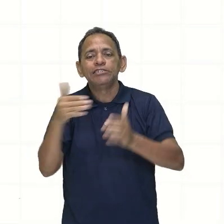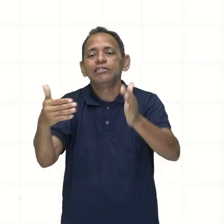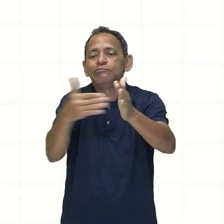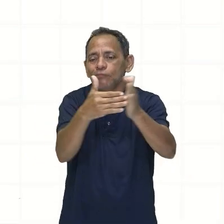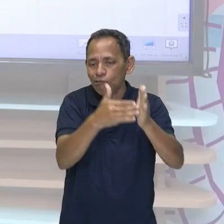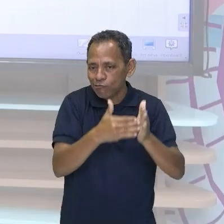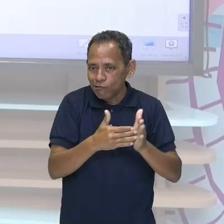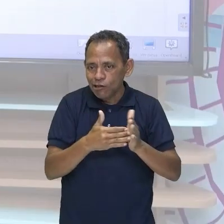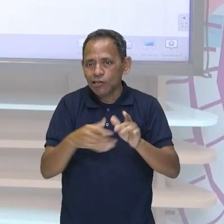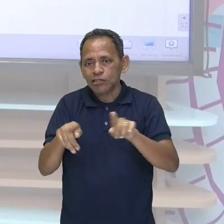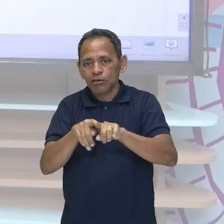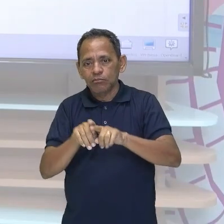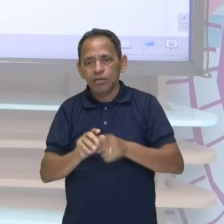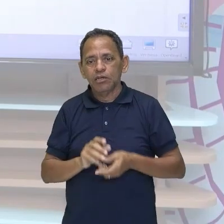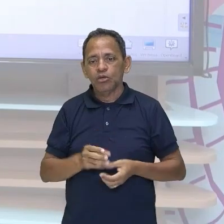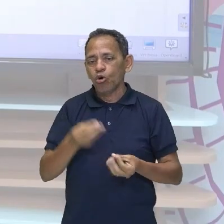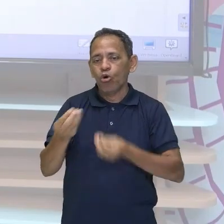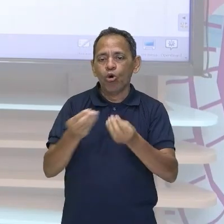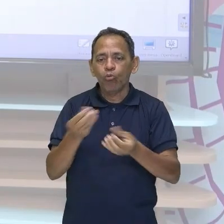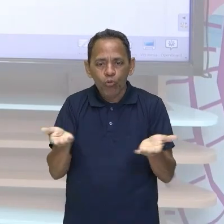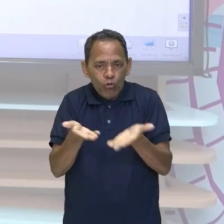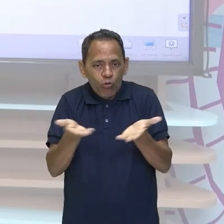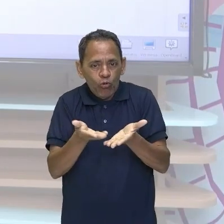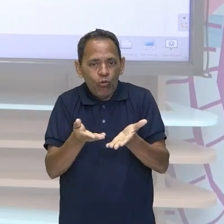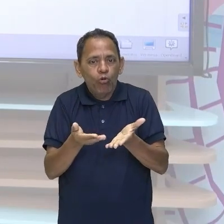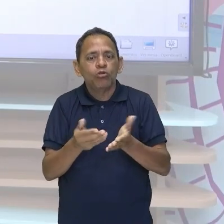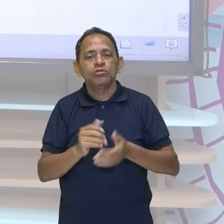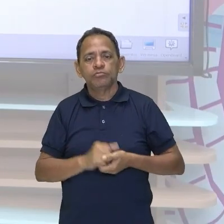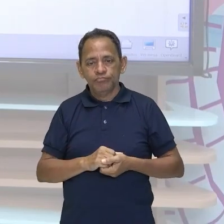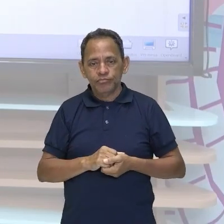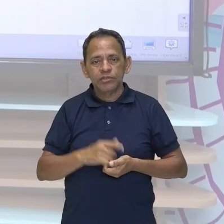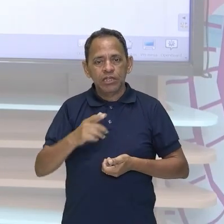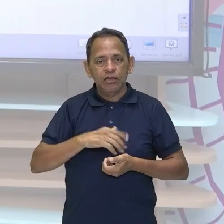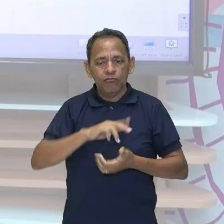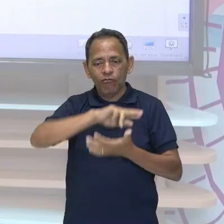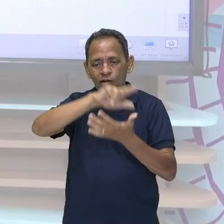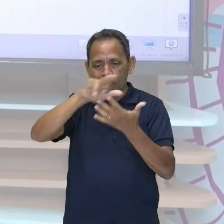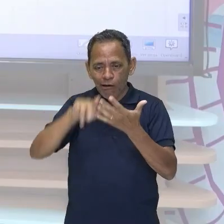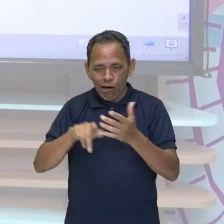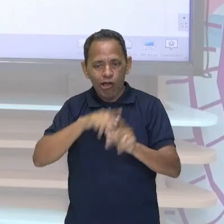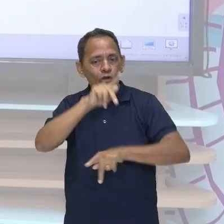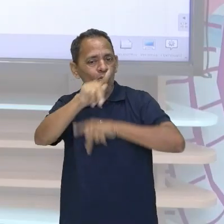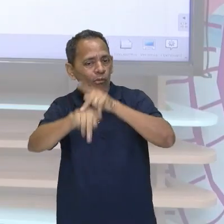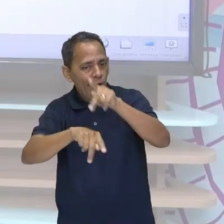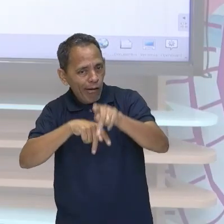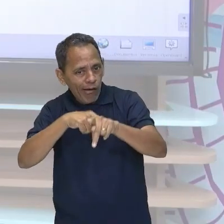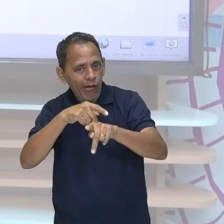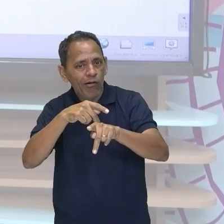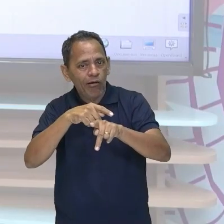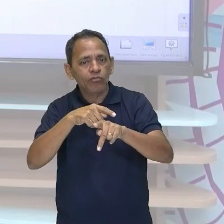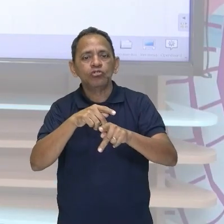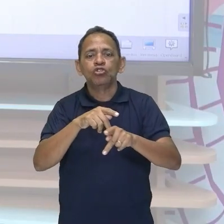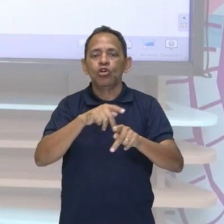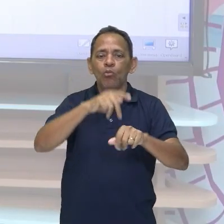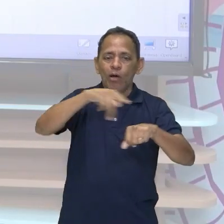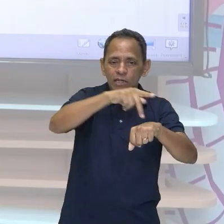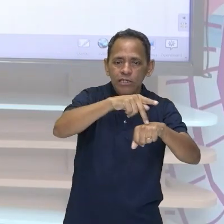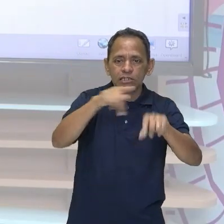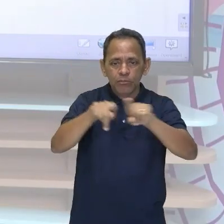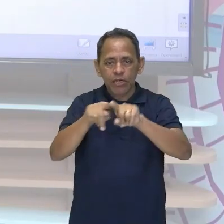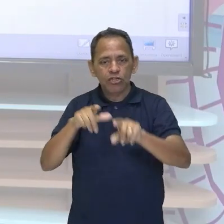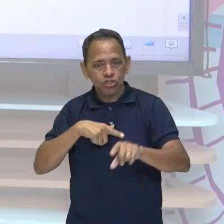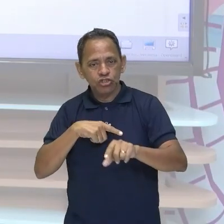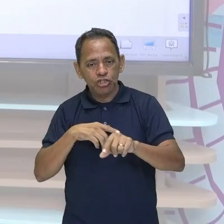nós encontramos hoje, né? Nós tínhamos ali muitos países que pertenciam a colônias, principalmente colônias europeias,